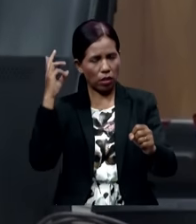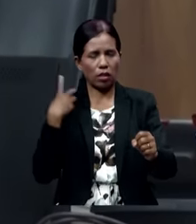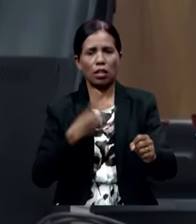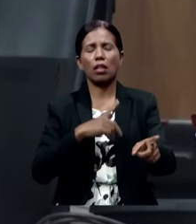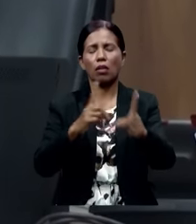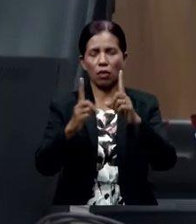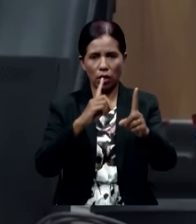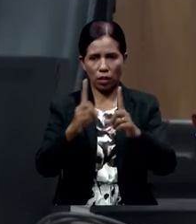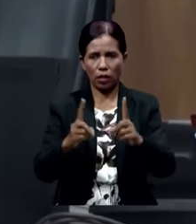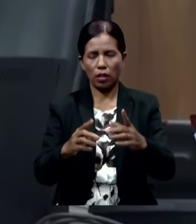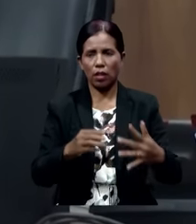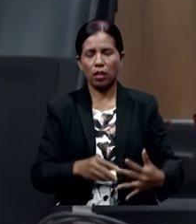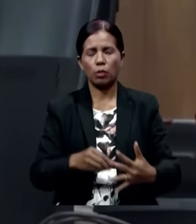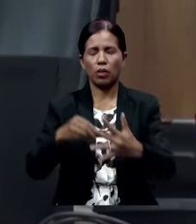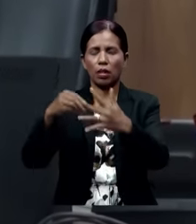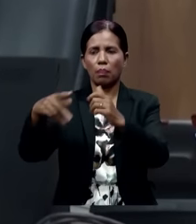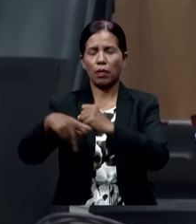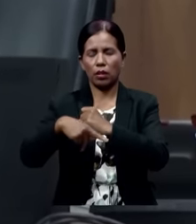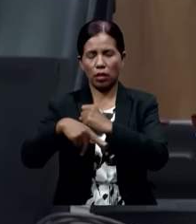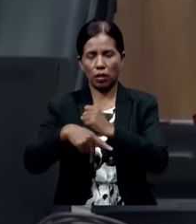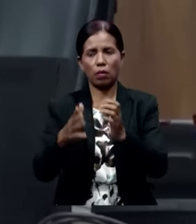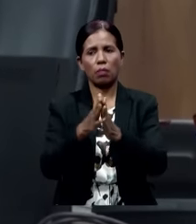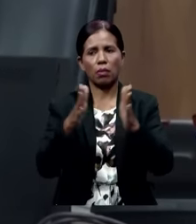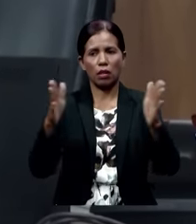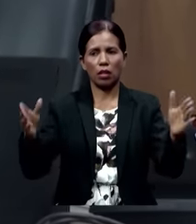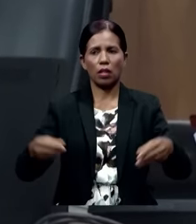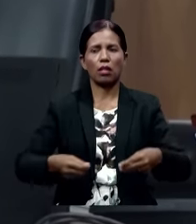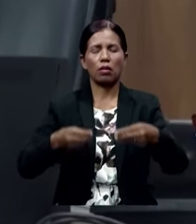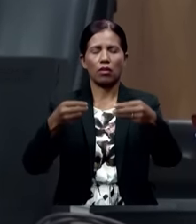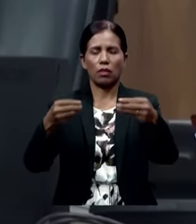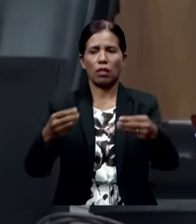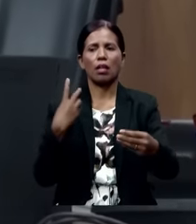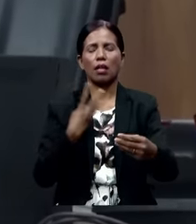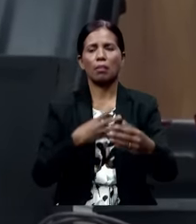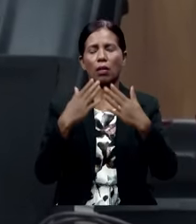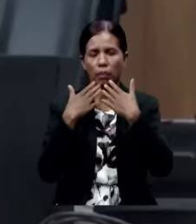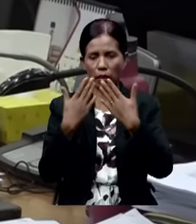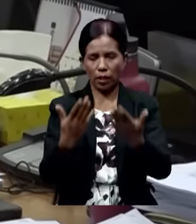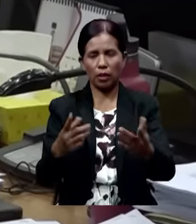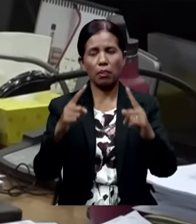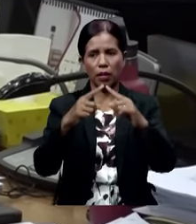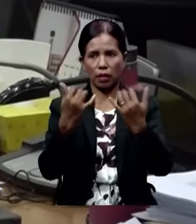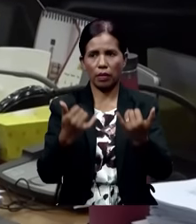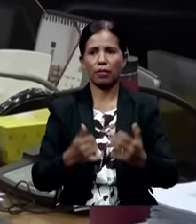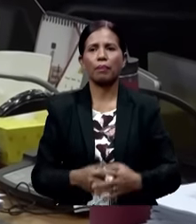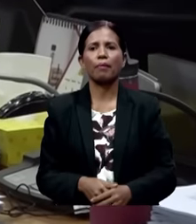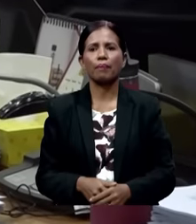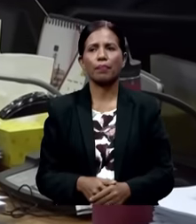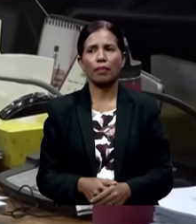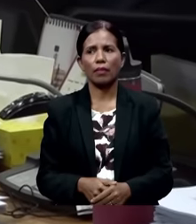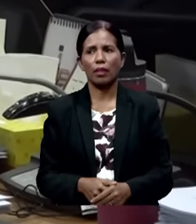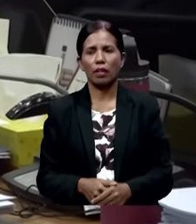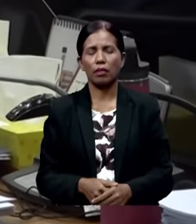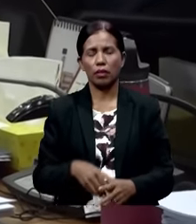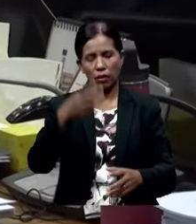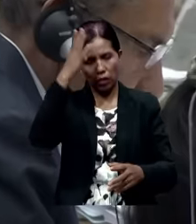críticas. Liu, oposição, né? For críticas construtivas e a me agradece, vai dané. Entretanto,